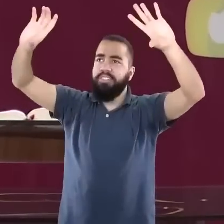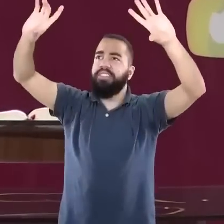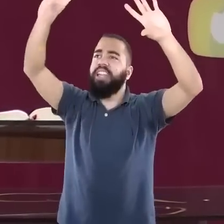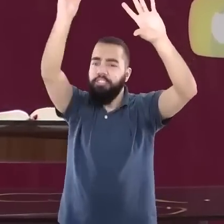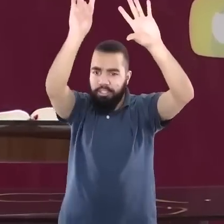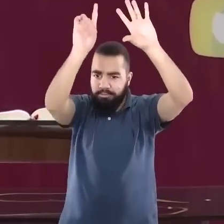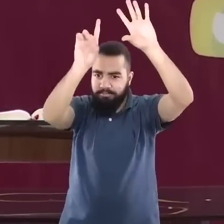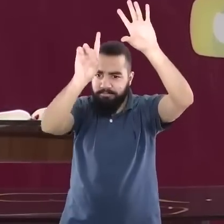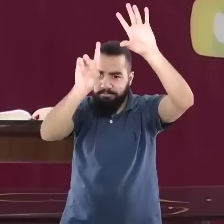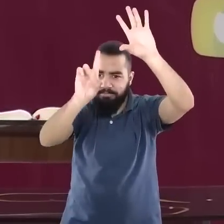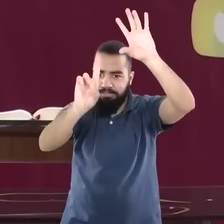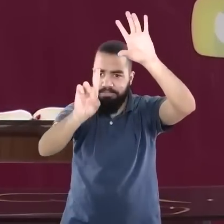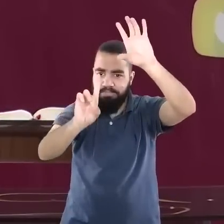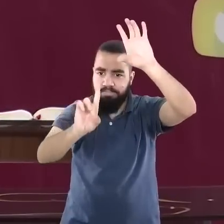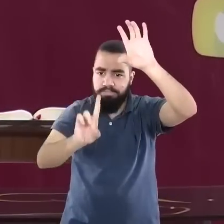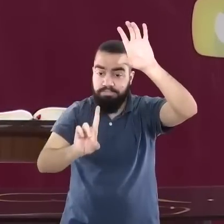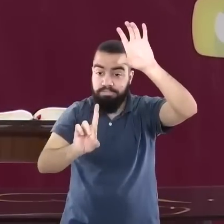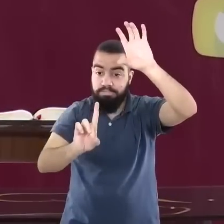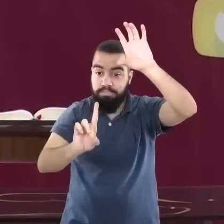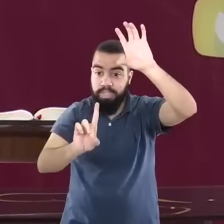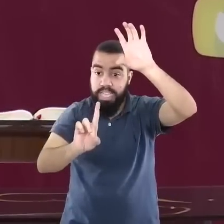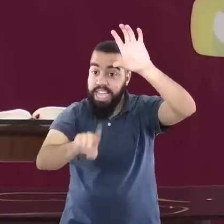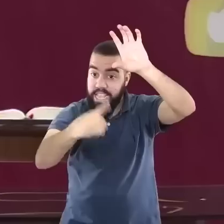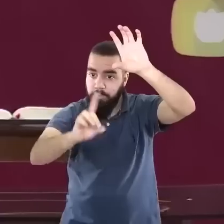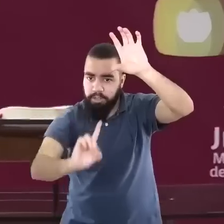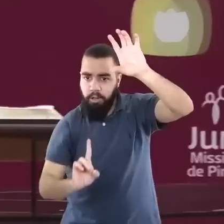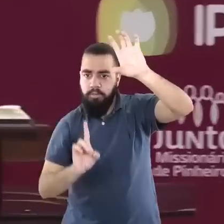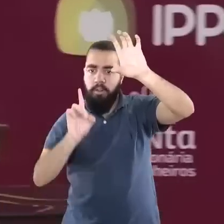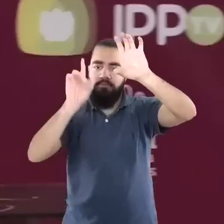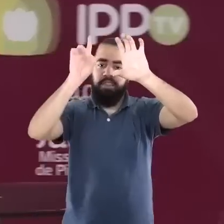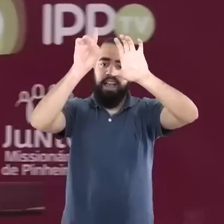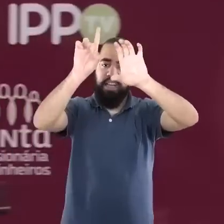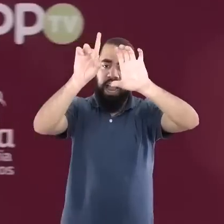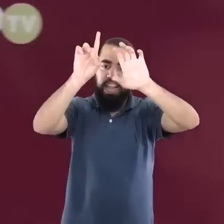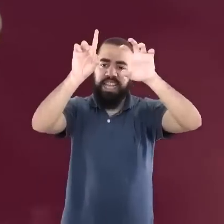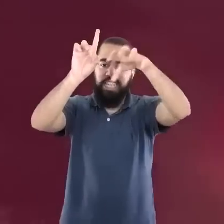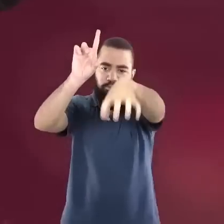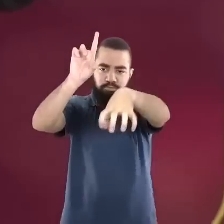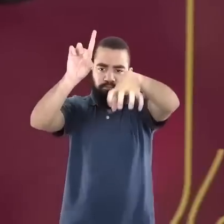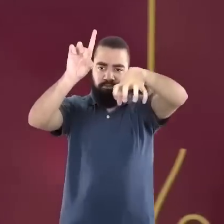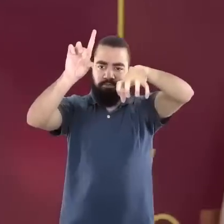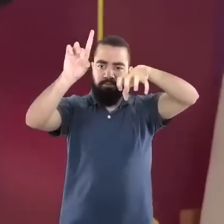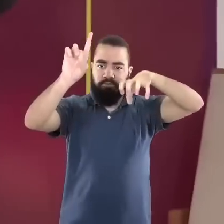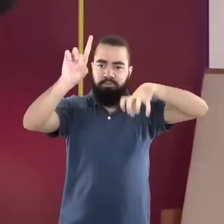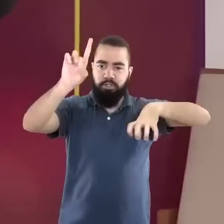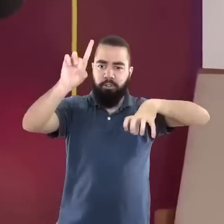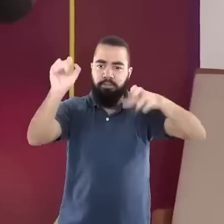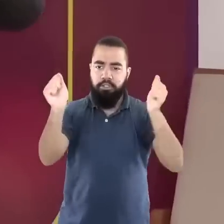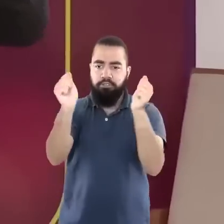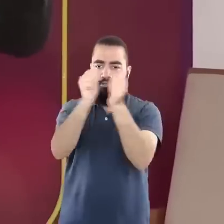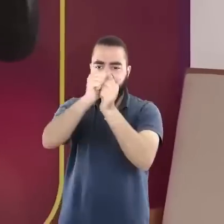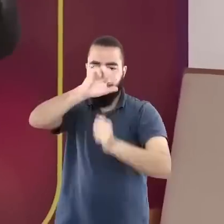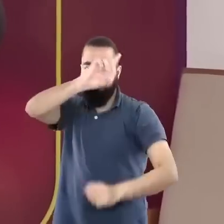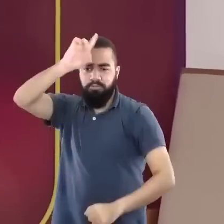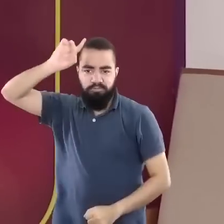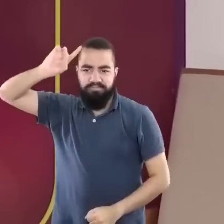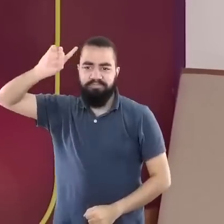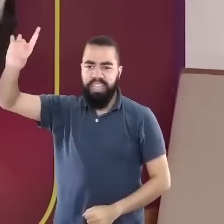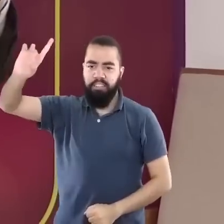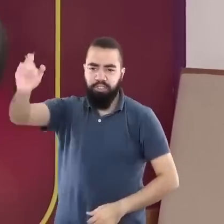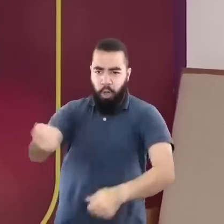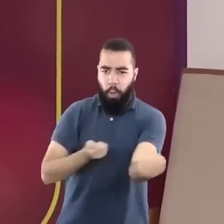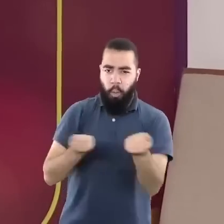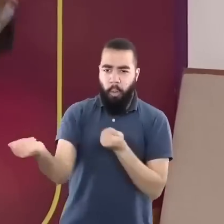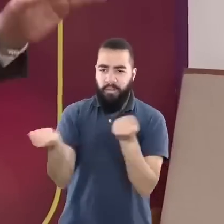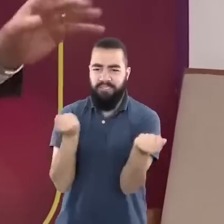na terra de Redenção e retornará para Glória SE assentar à direita de Deus Pai governando o universo governando